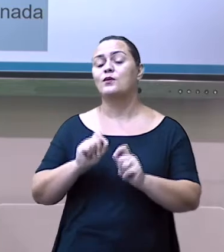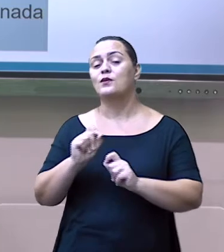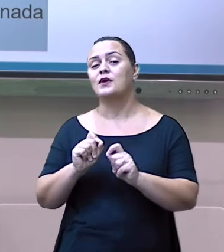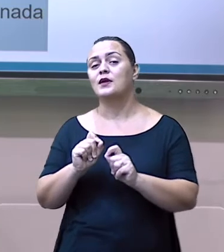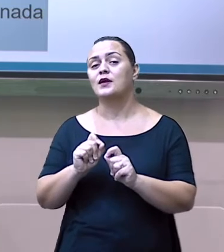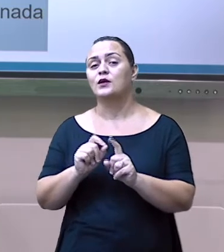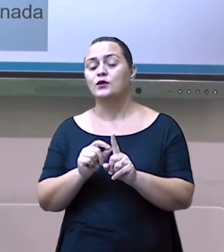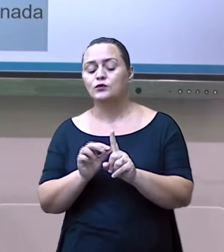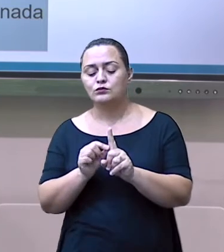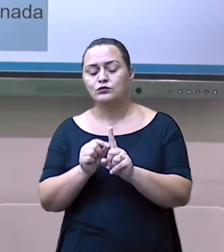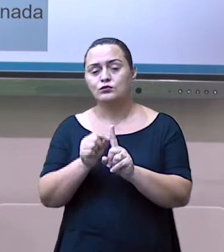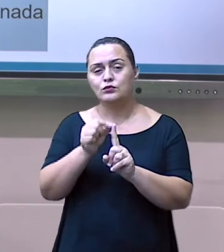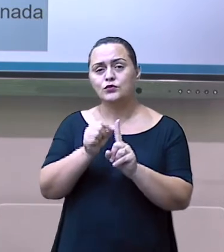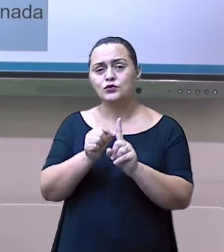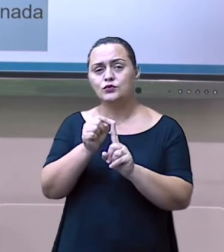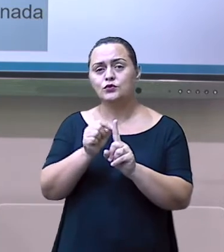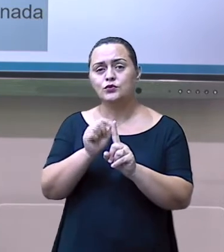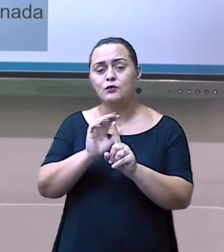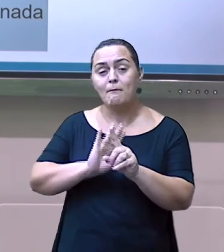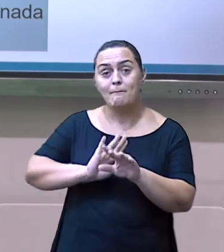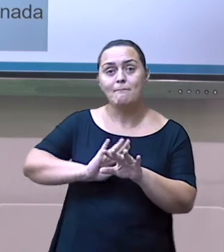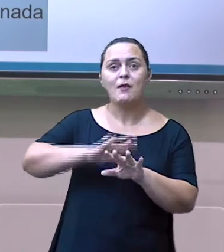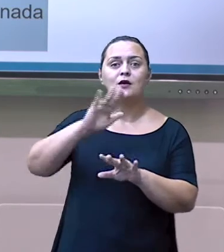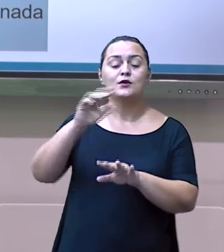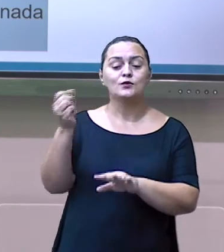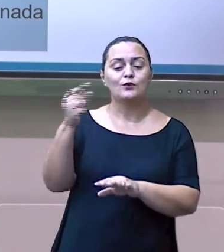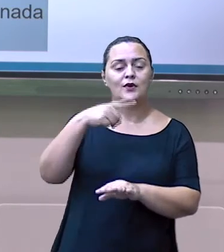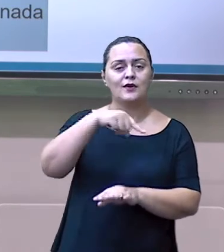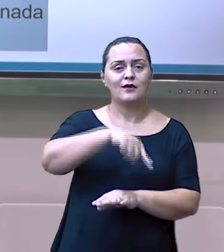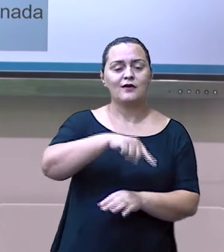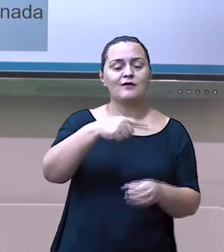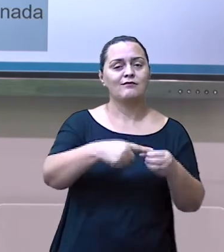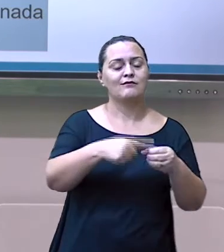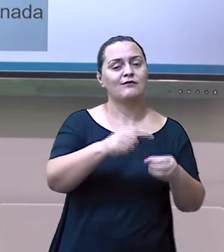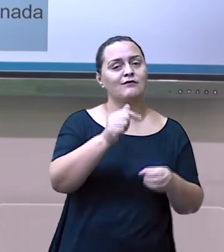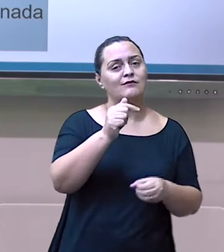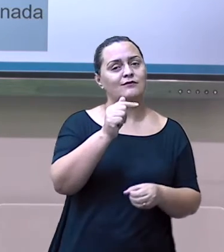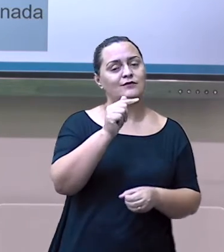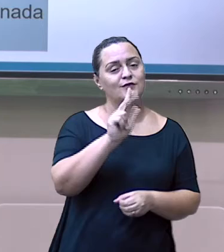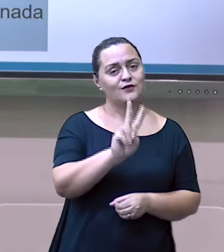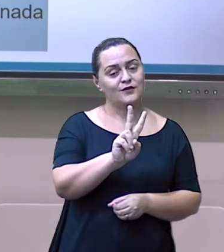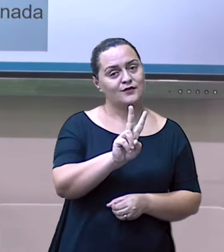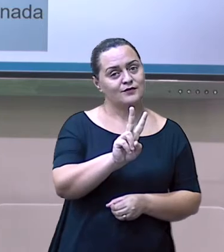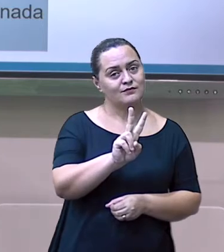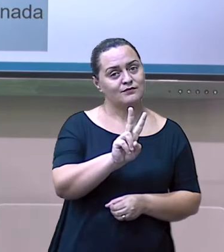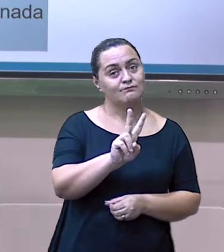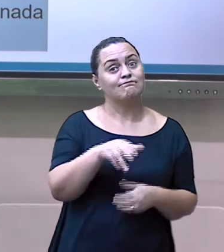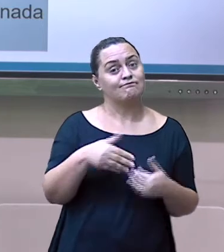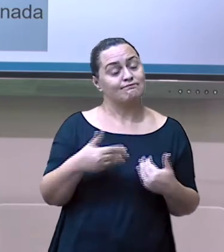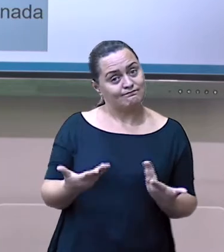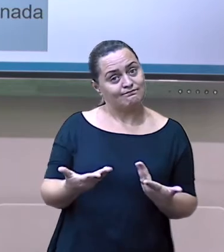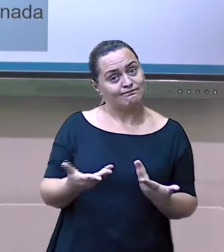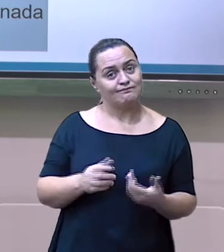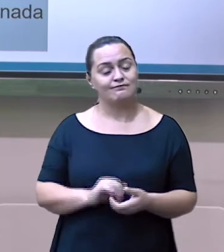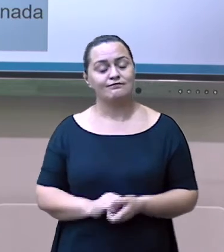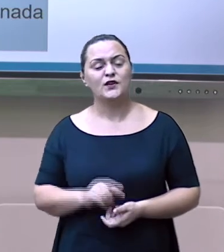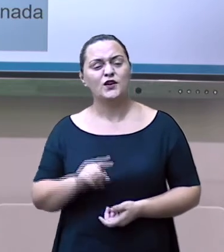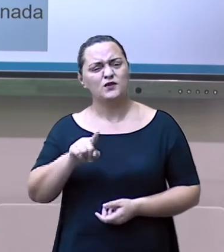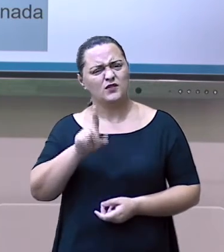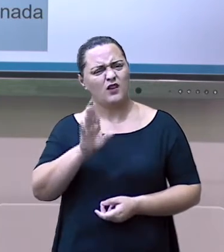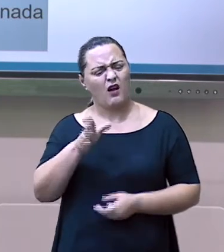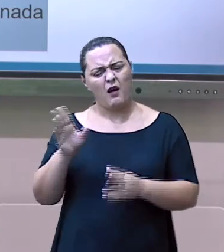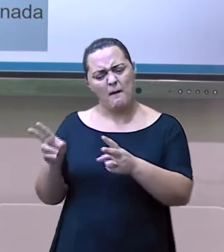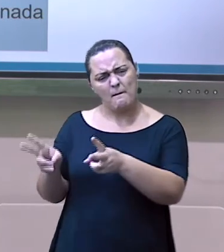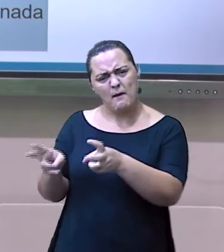nível do mar, bem maior do que Valadares. Você já percebeu na viagem